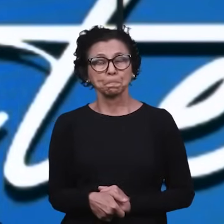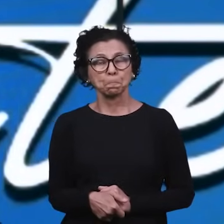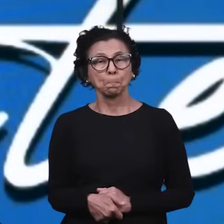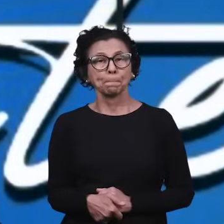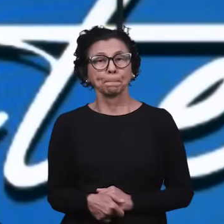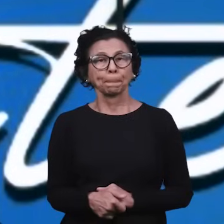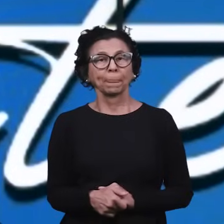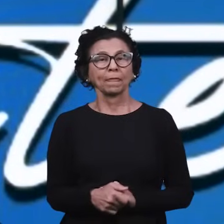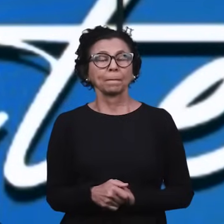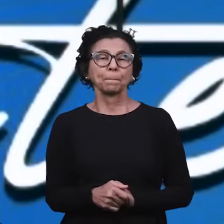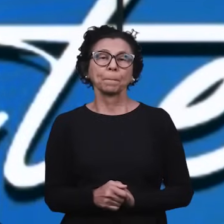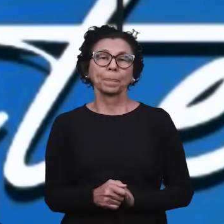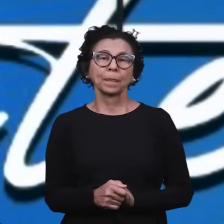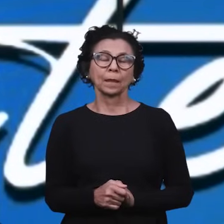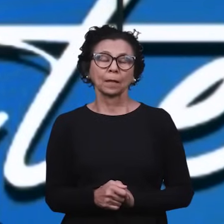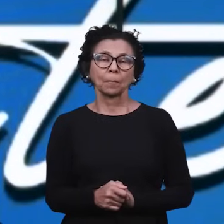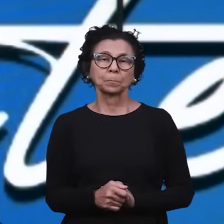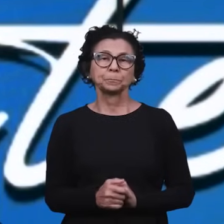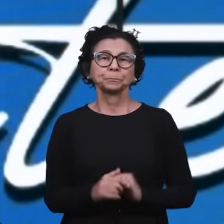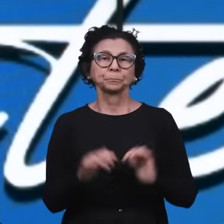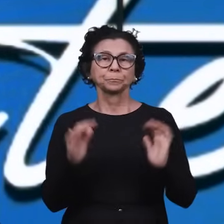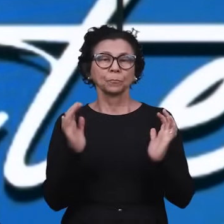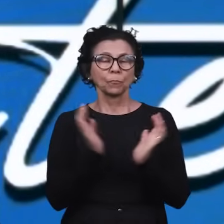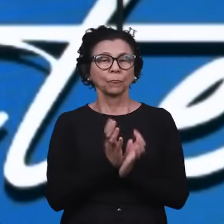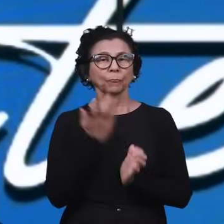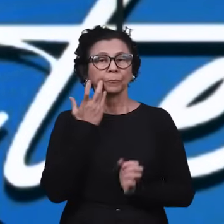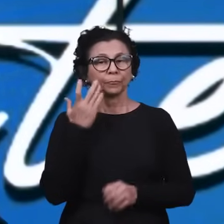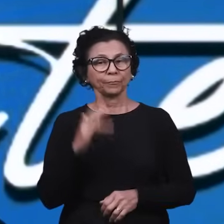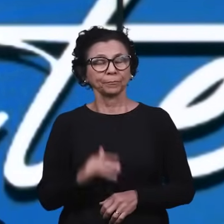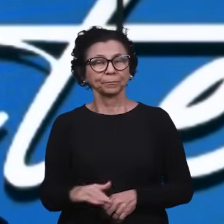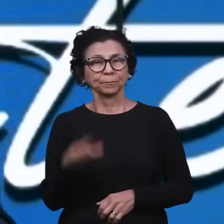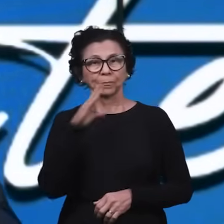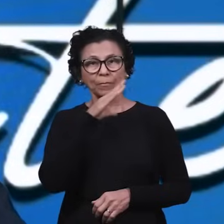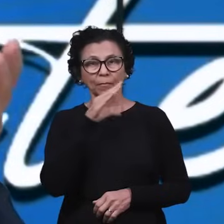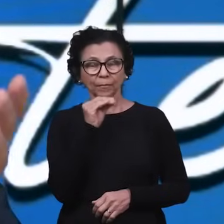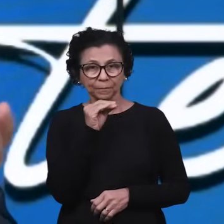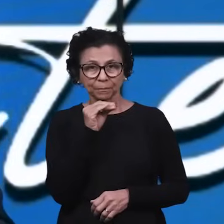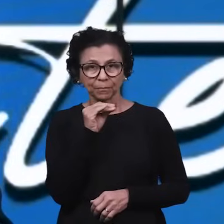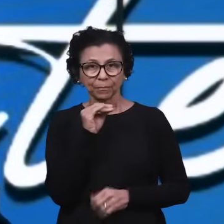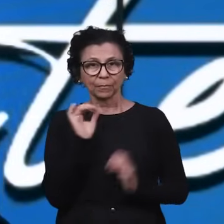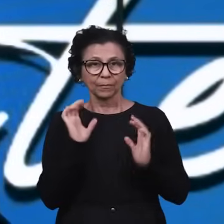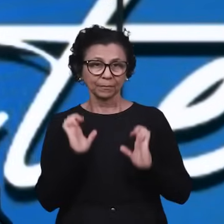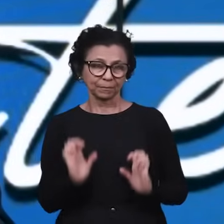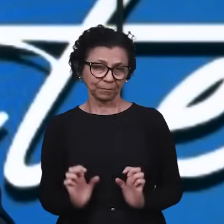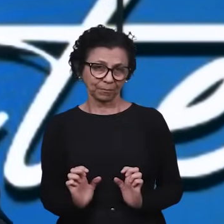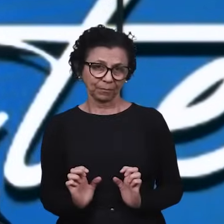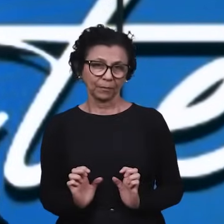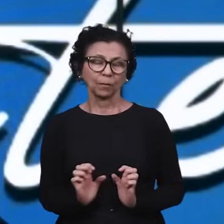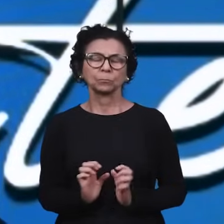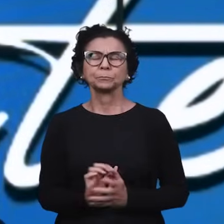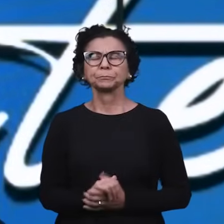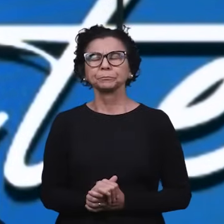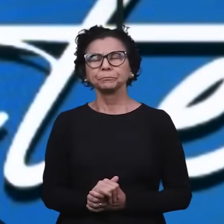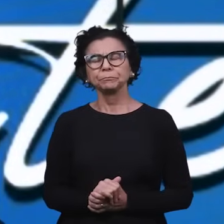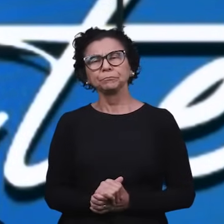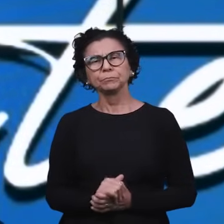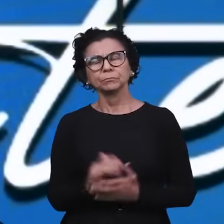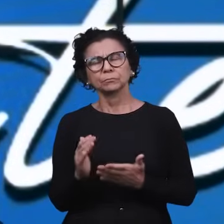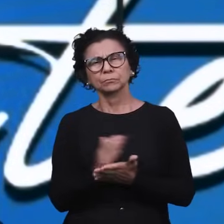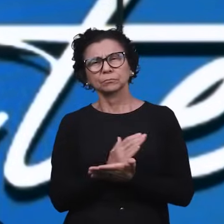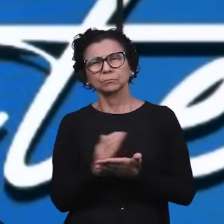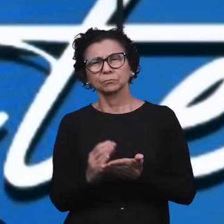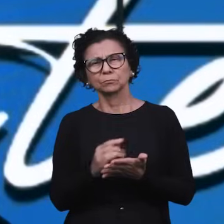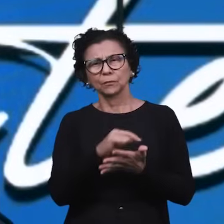de crianças, intermediários e adolescentes. E nós temos aqui alguns testemunhos, algumas colocações a